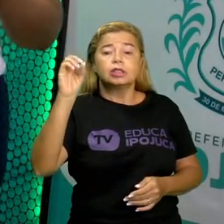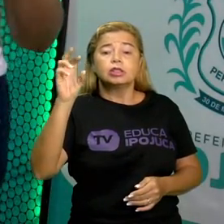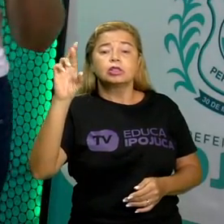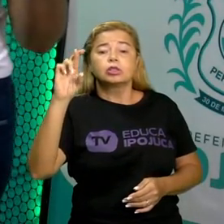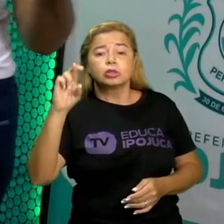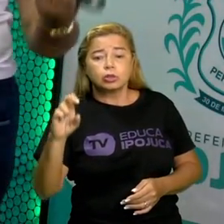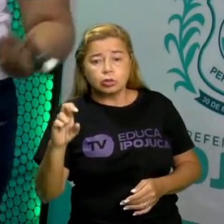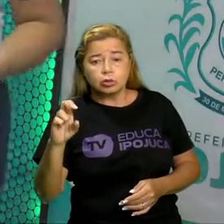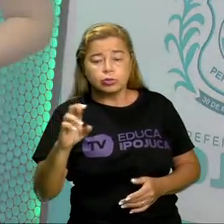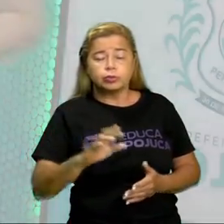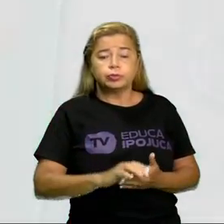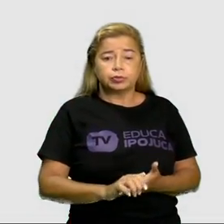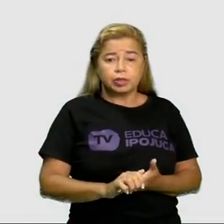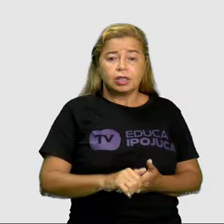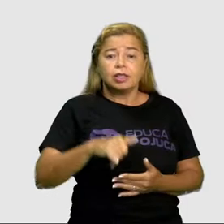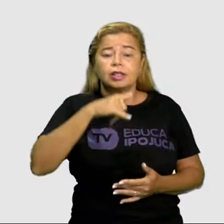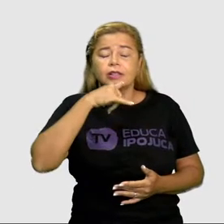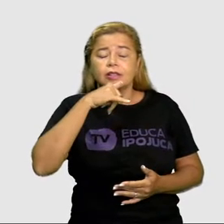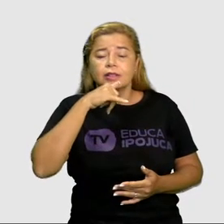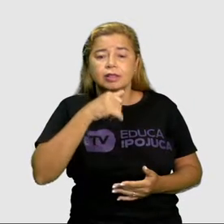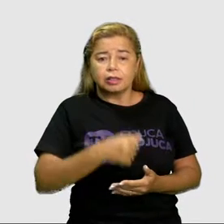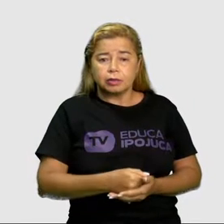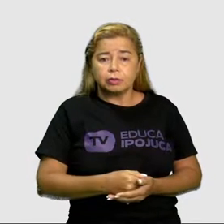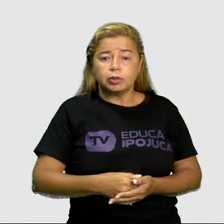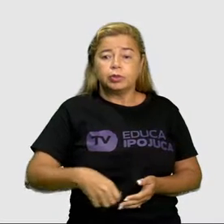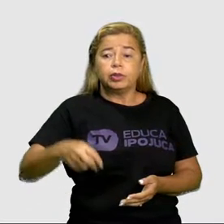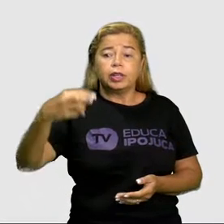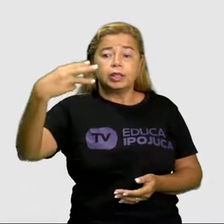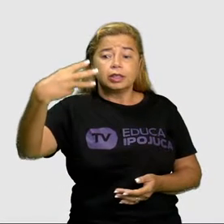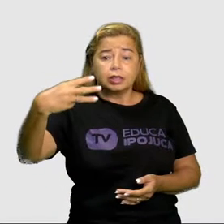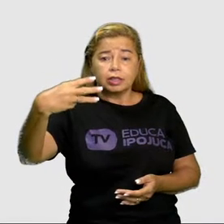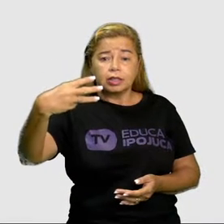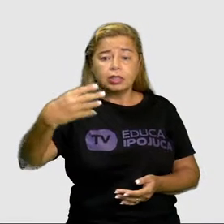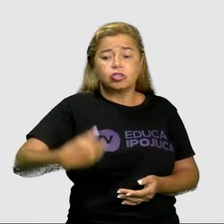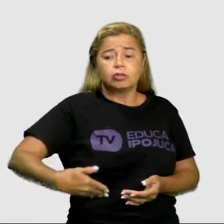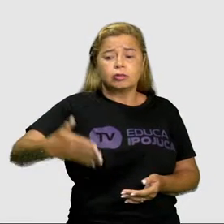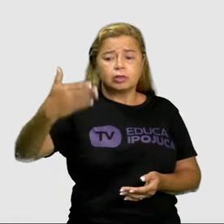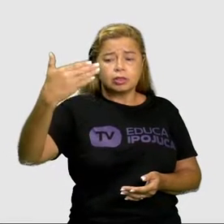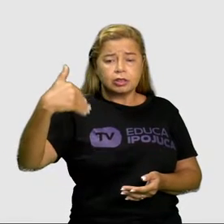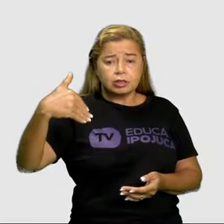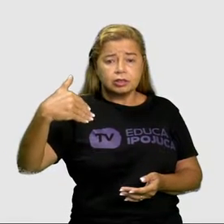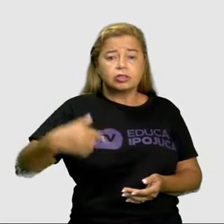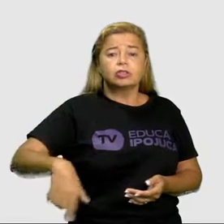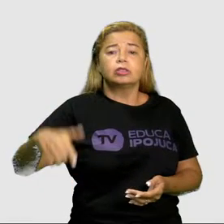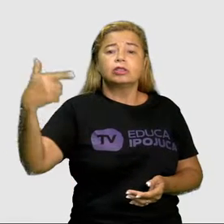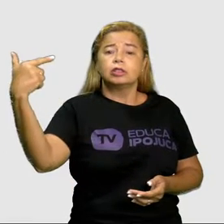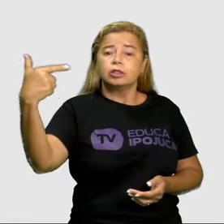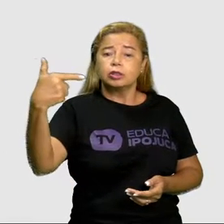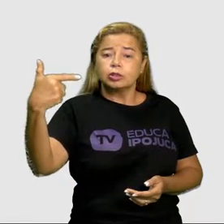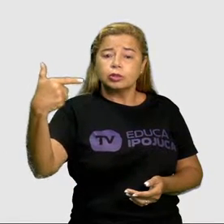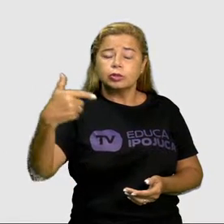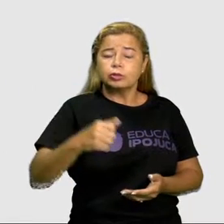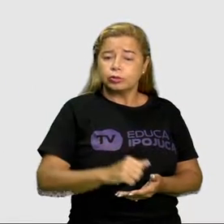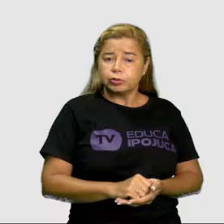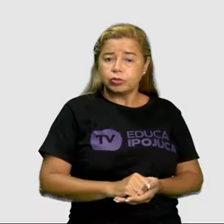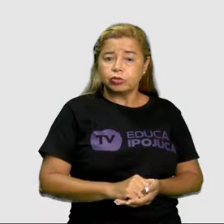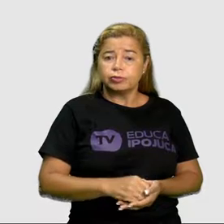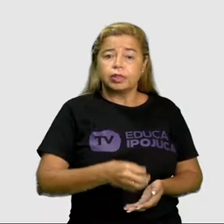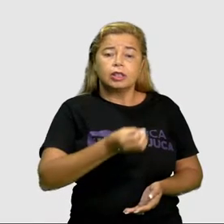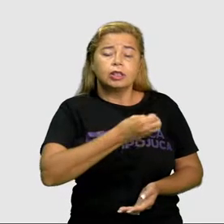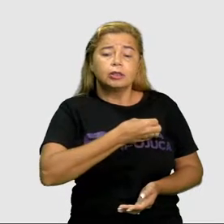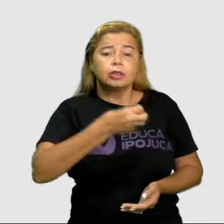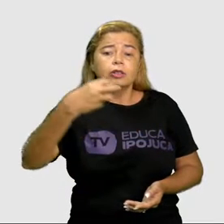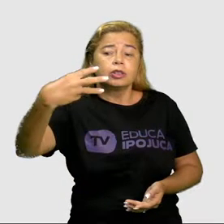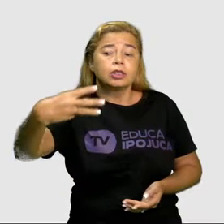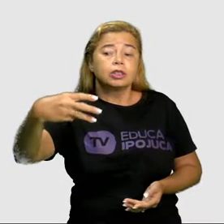três o número que vem antes do 12 é o 11 o número que vem antes do 39